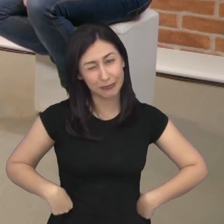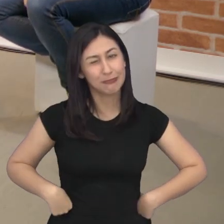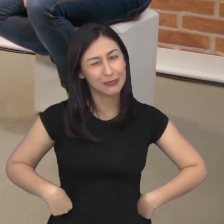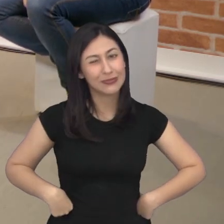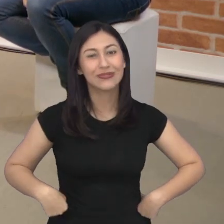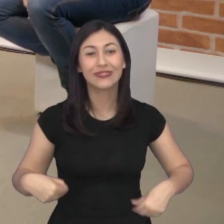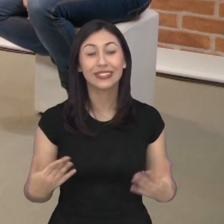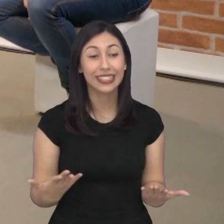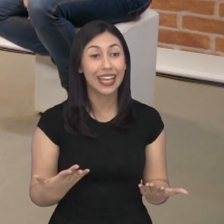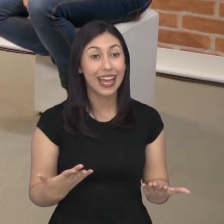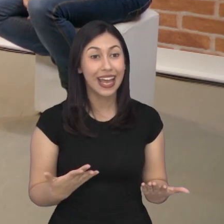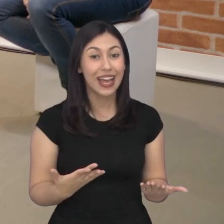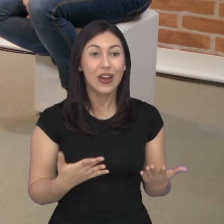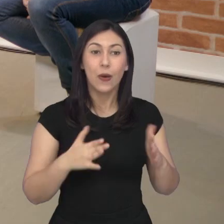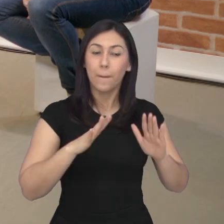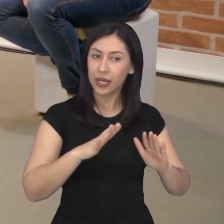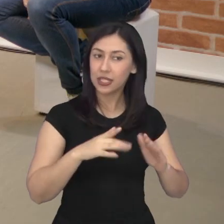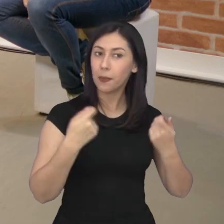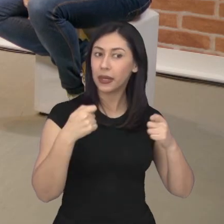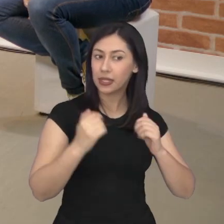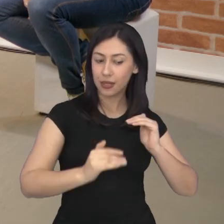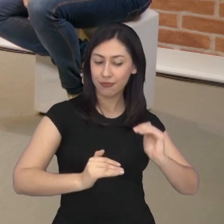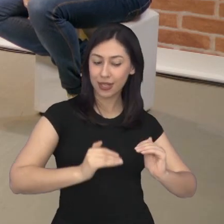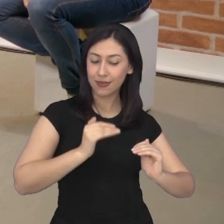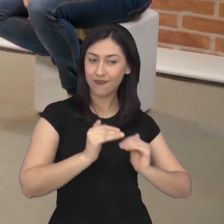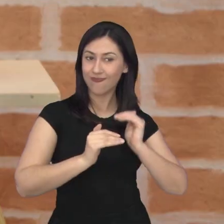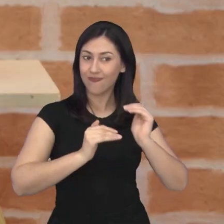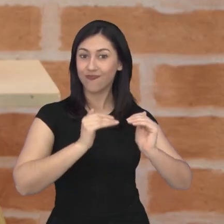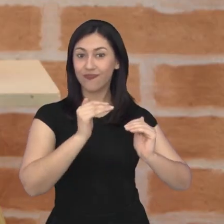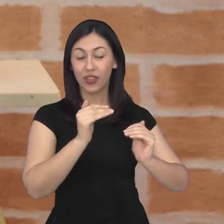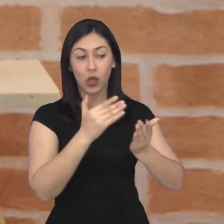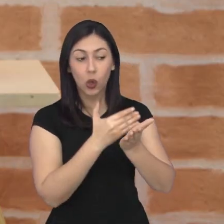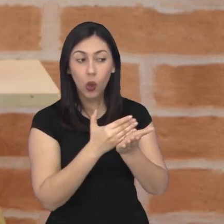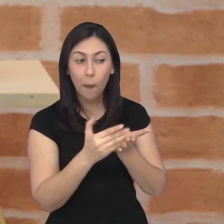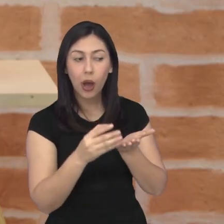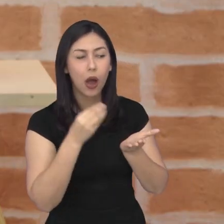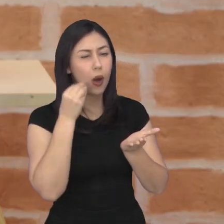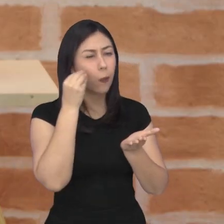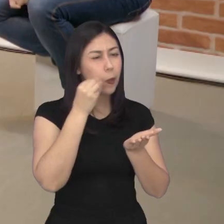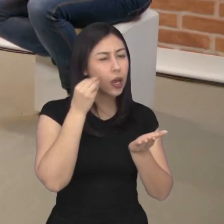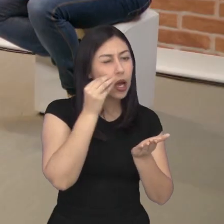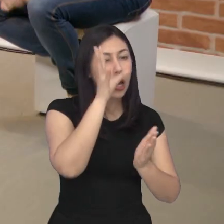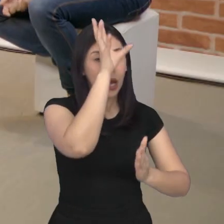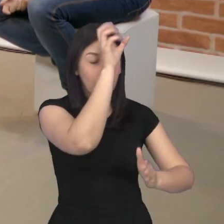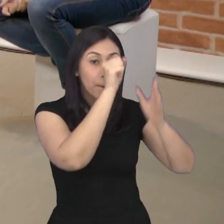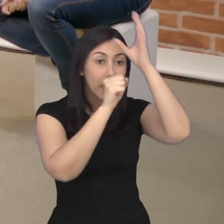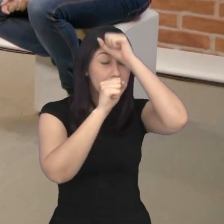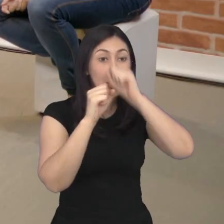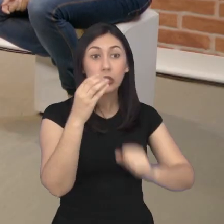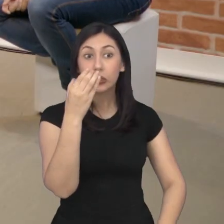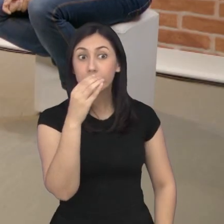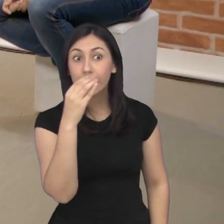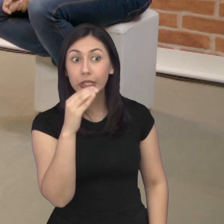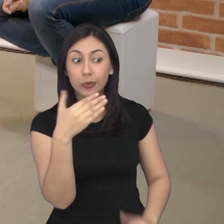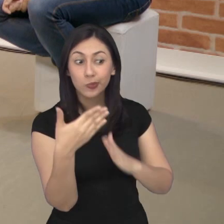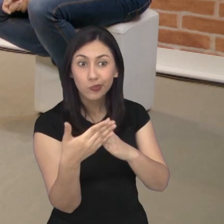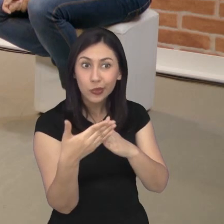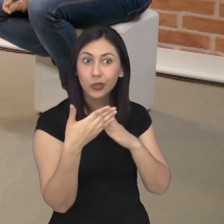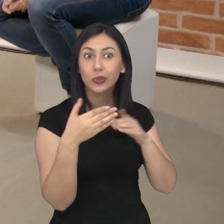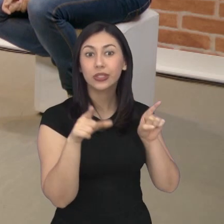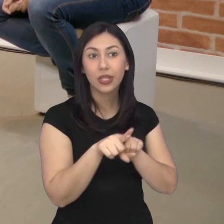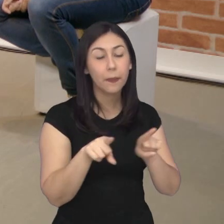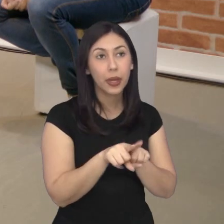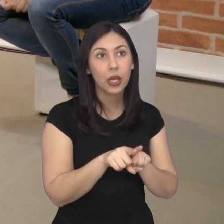entendeu? Eu acho que como água gelada, tudo é gradativo, né? Ah. Você vai vivenciando, experienciando, aprendendo. A ciência ajuda muito para mim